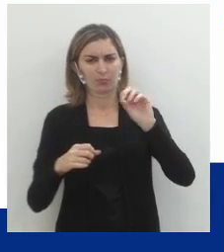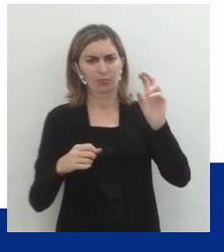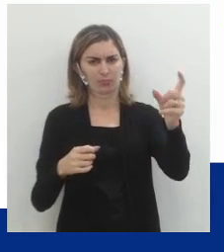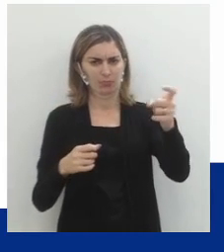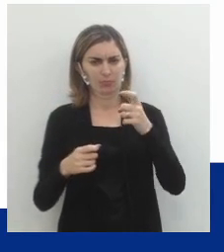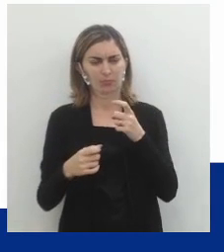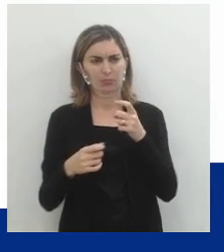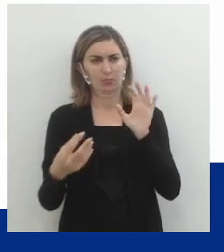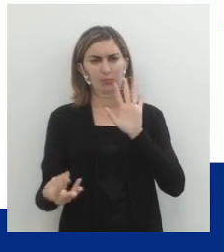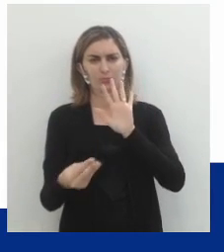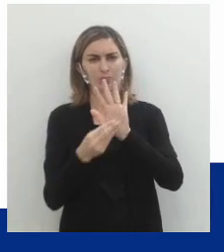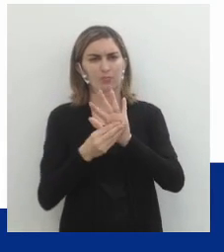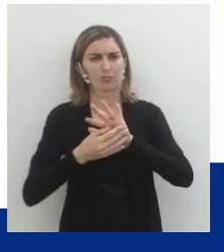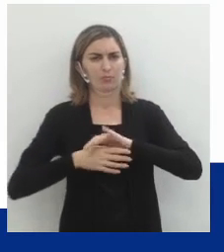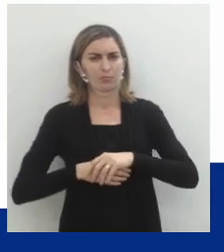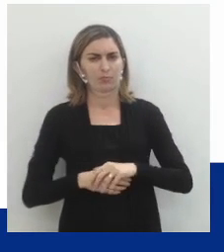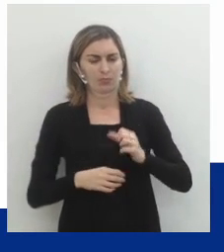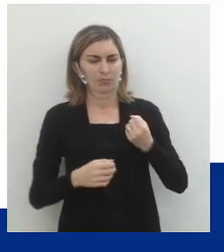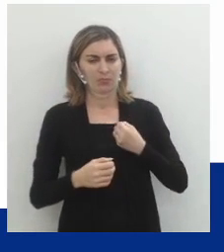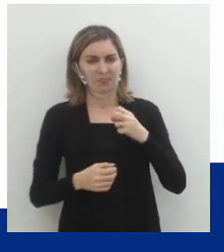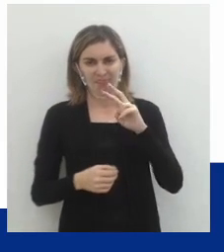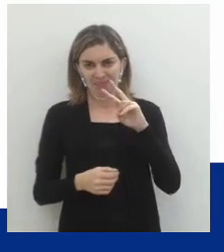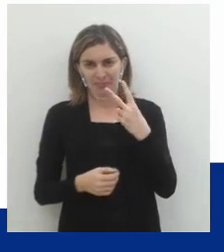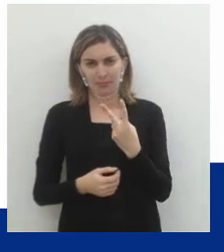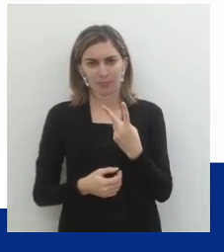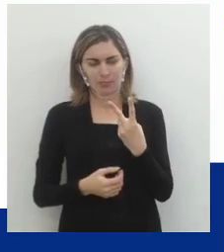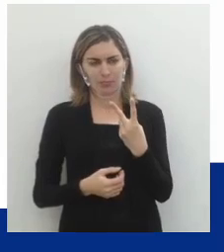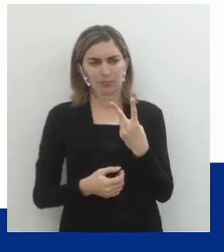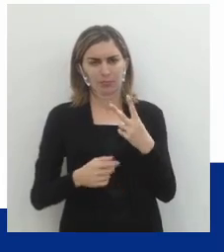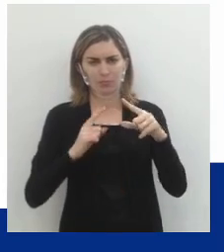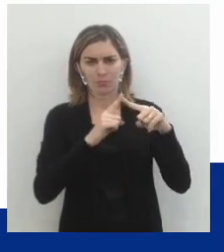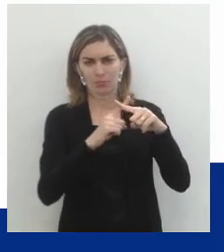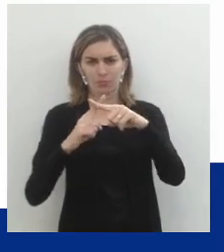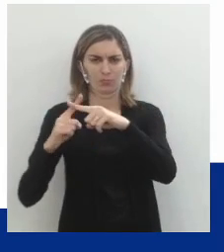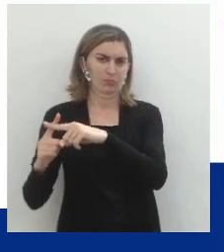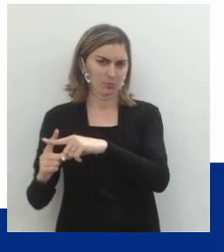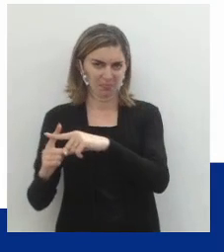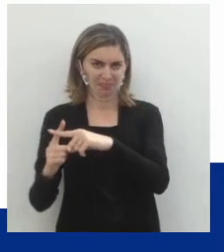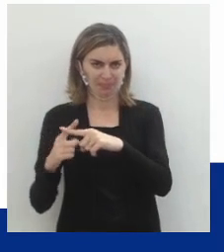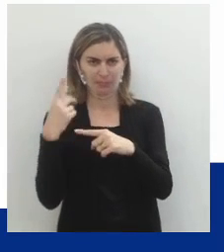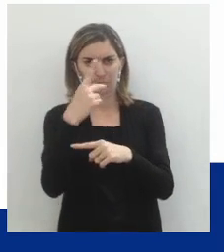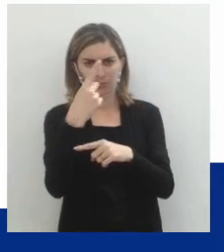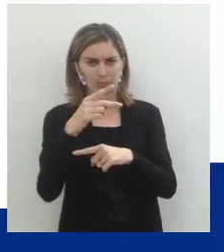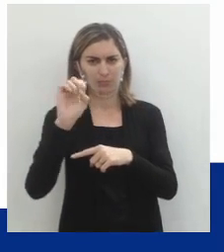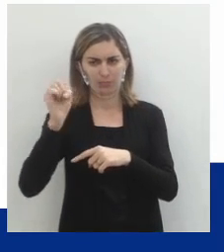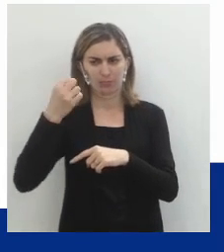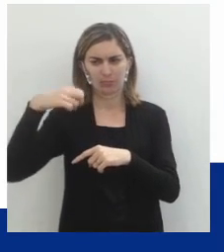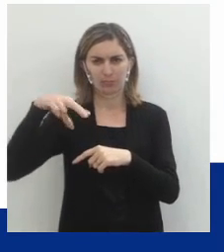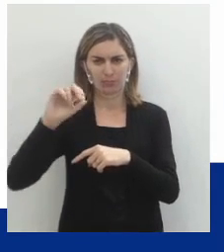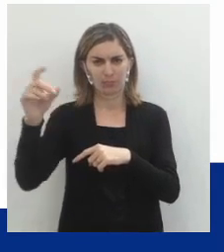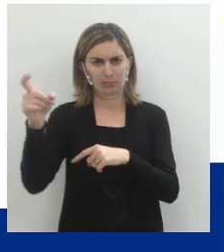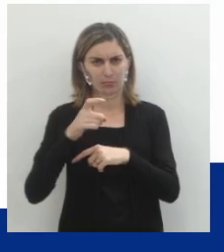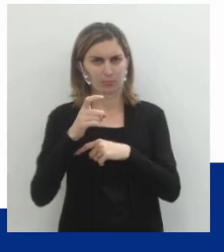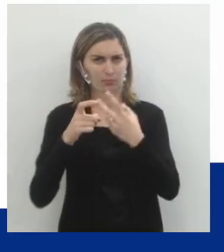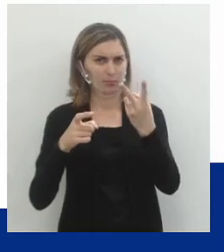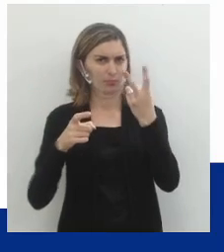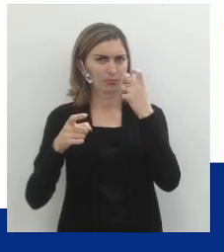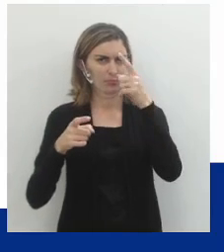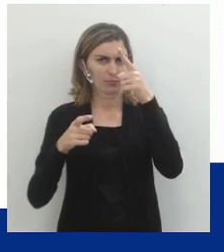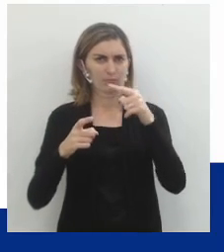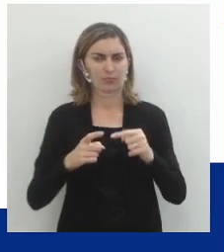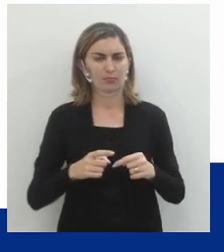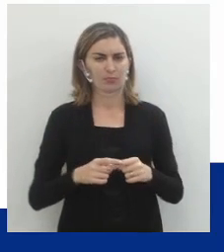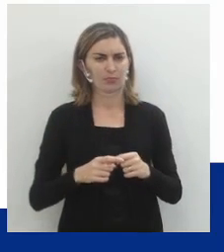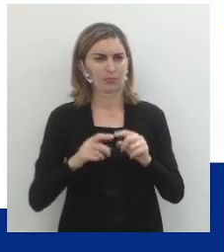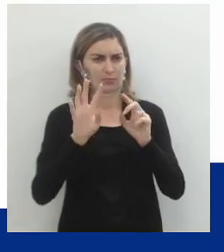coloquei aqui o número 2 como termo multiplicativo a esse seno de x. O que você percebe que está acontecendo